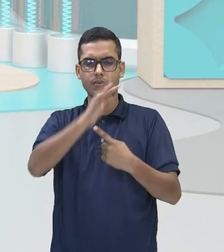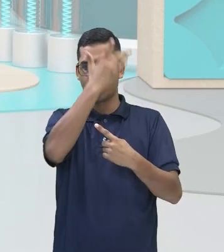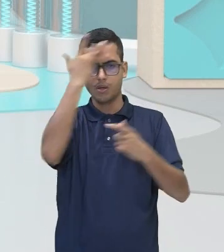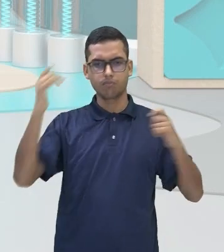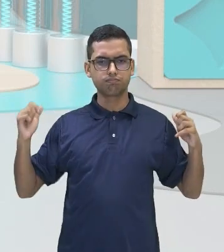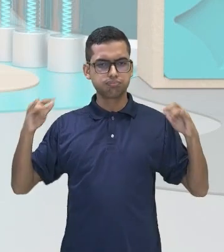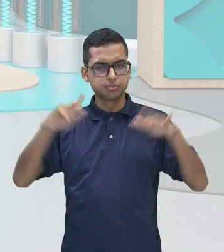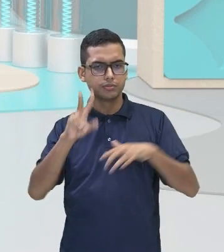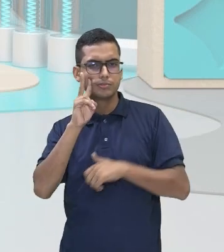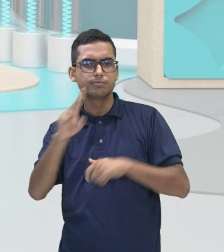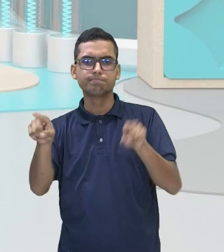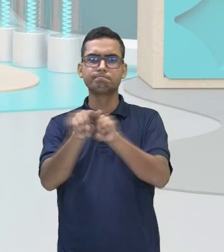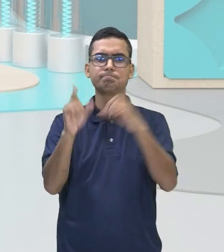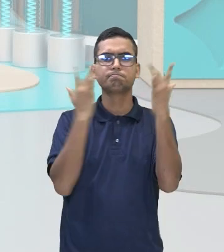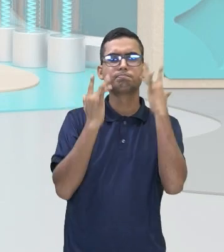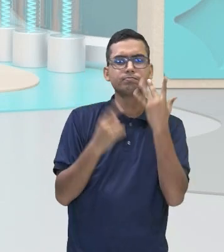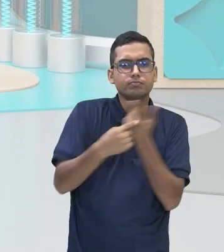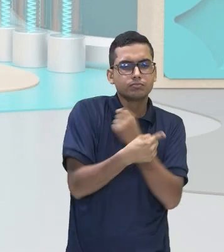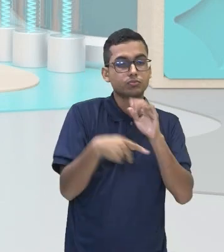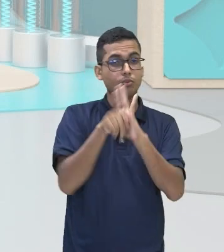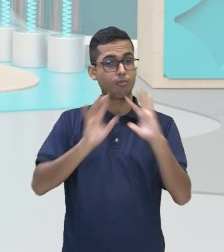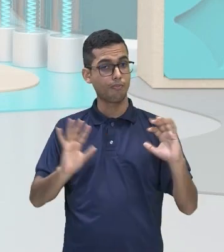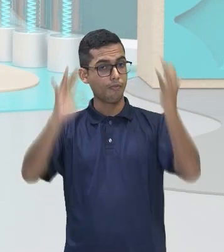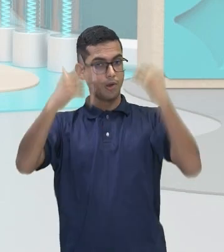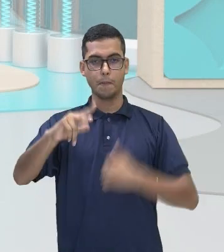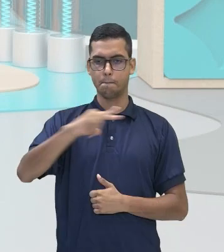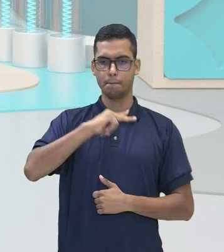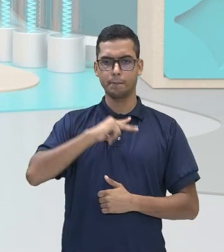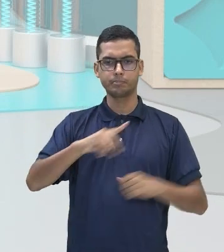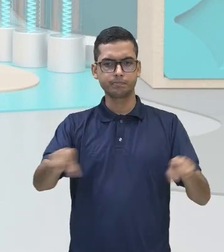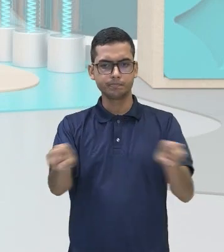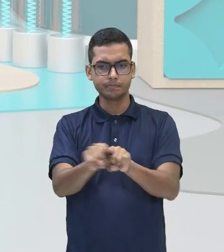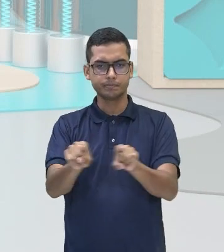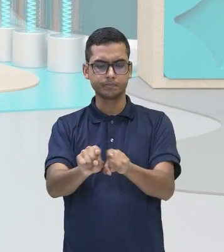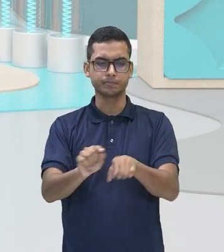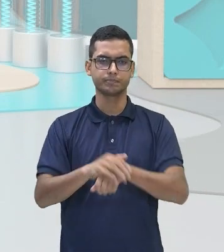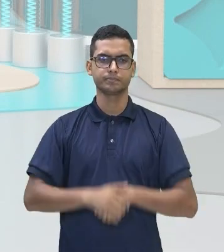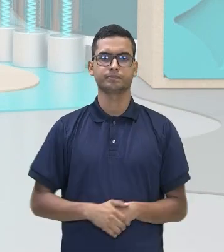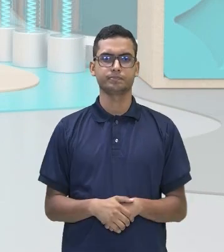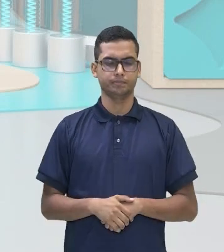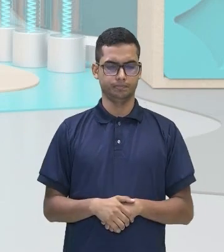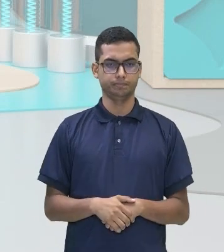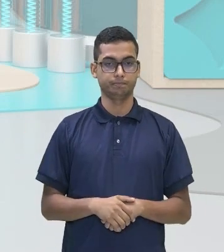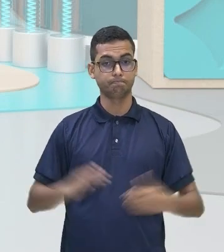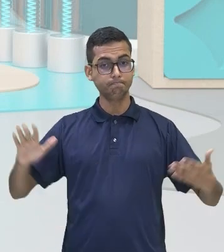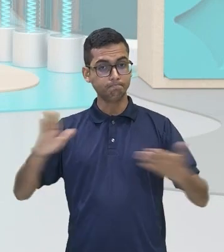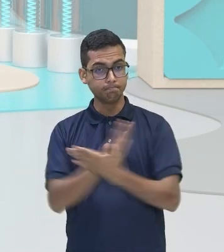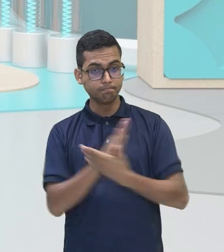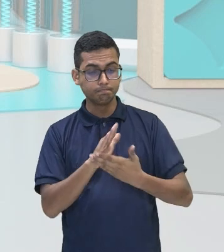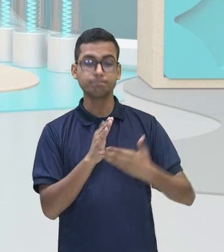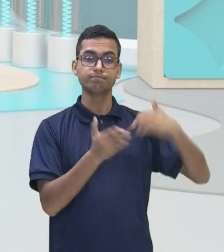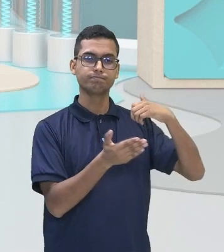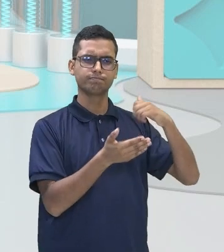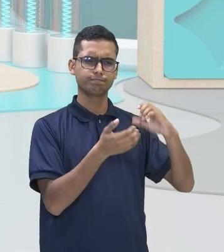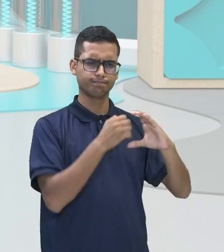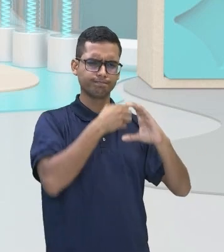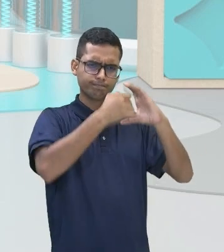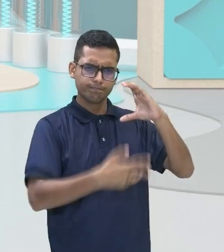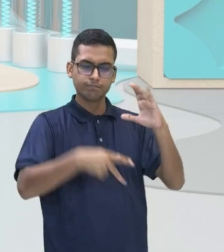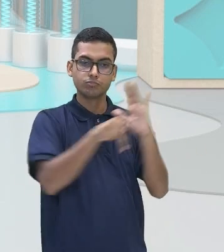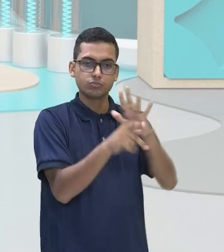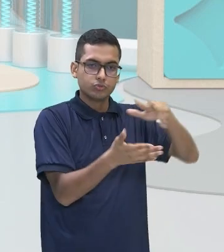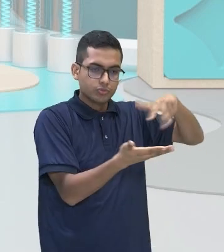do que as que se apresentaram até agora. Algumas características, olha só, As danças eram frequentemente acompanhadas